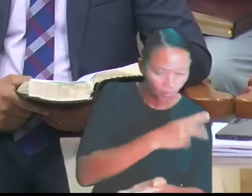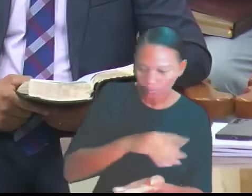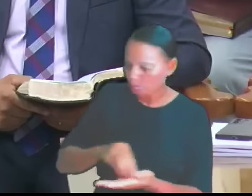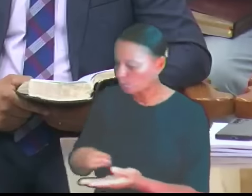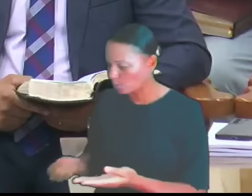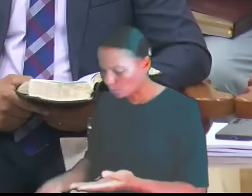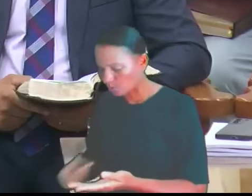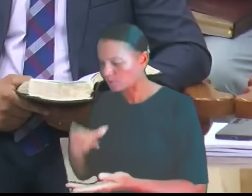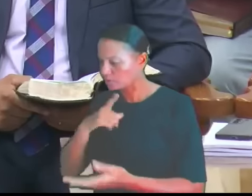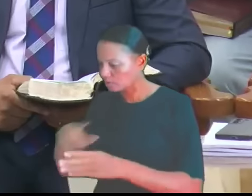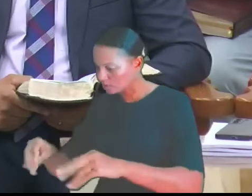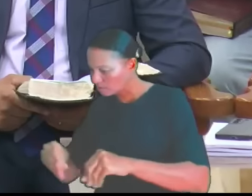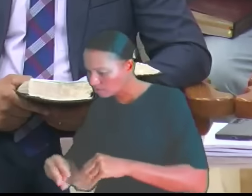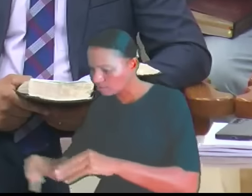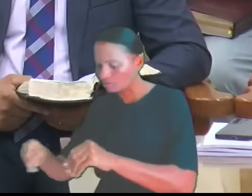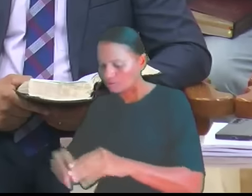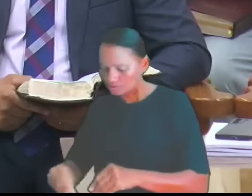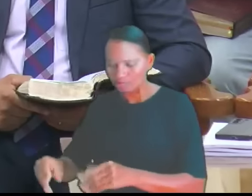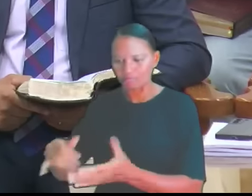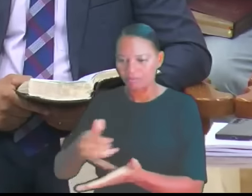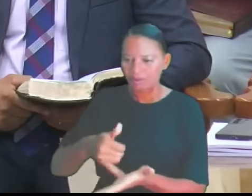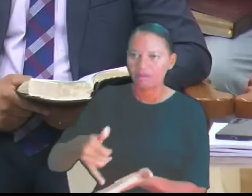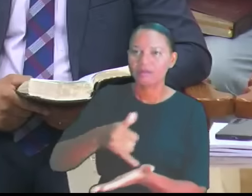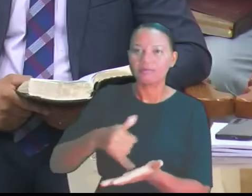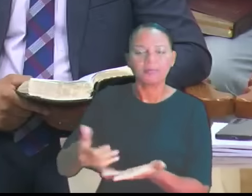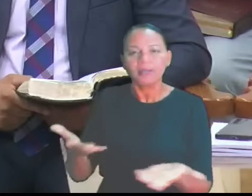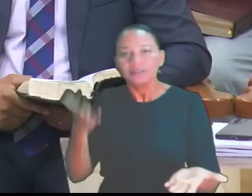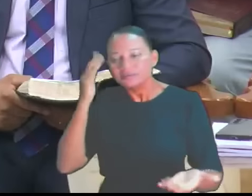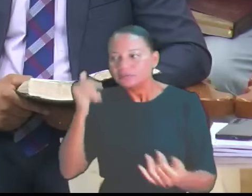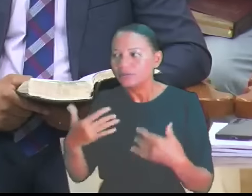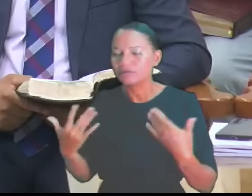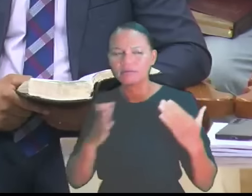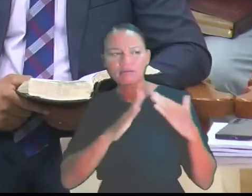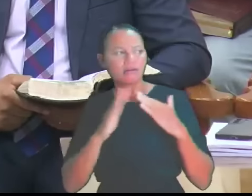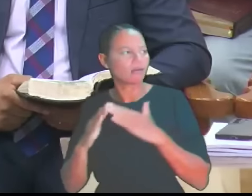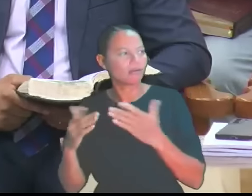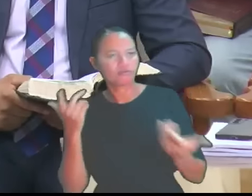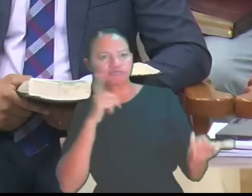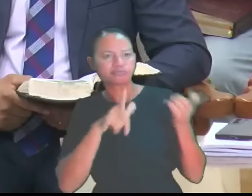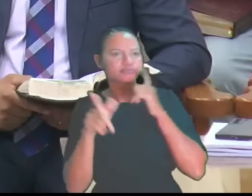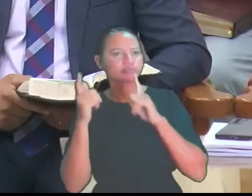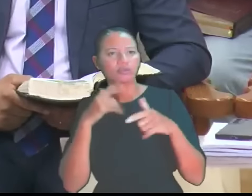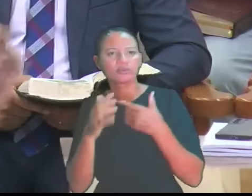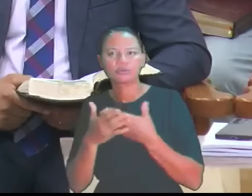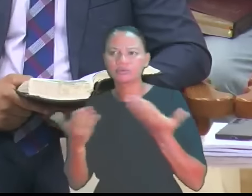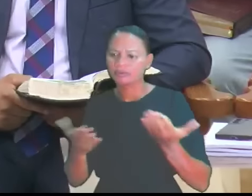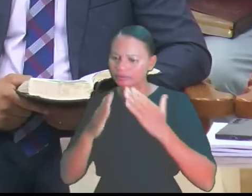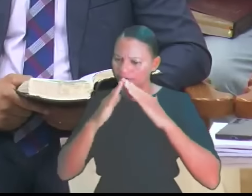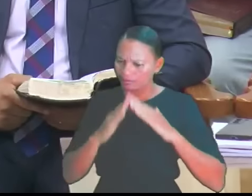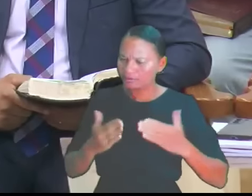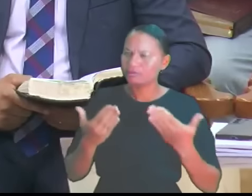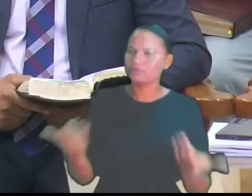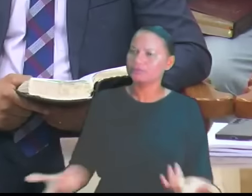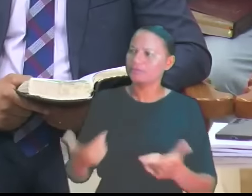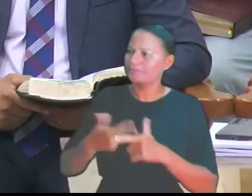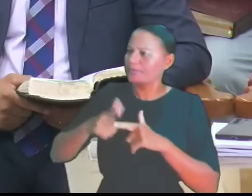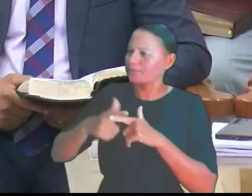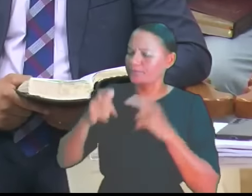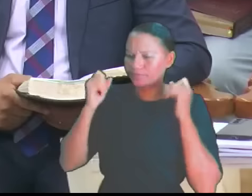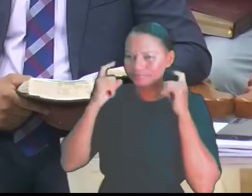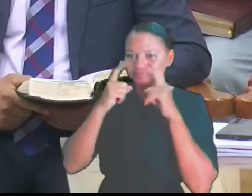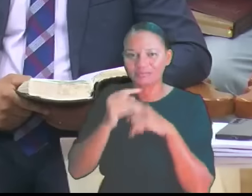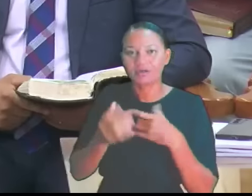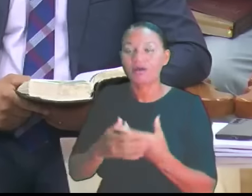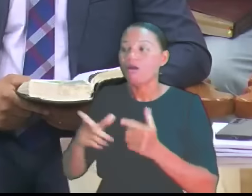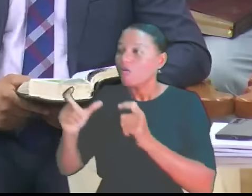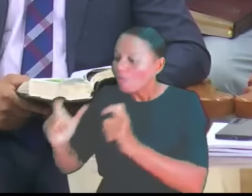tem farinha, tem azeite, tem farinha, tem azeite. Quem sabe as vizinhas gritou, como é que dá conta de ter um hóspede numa crise dessa? Mas meu irmão, aonde